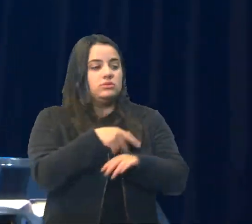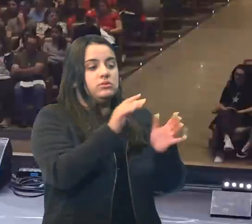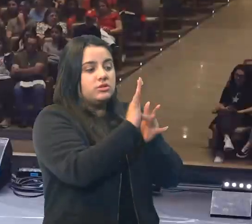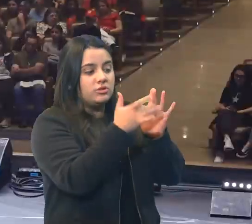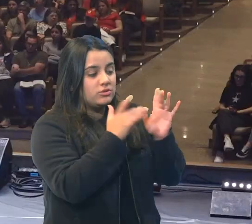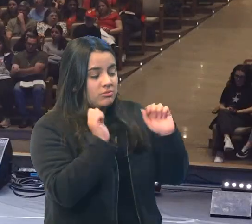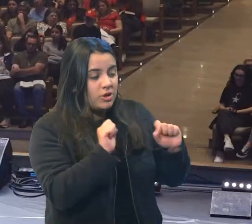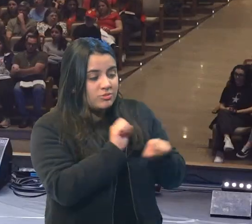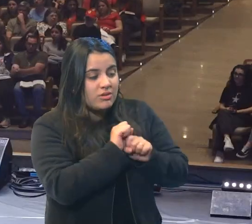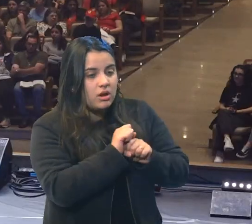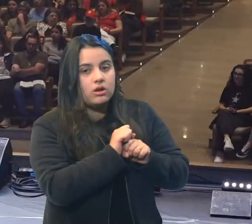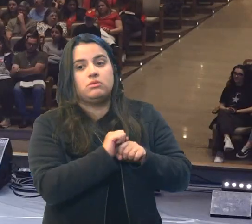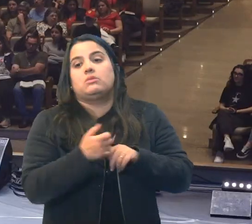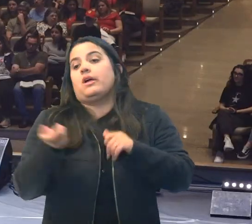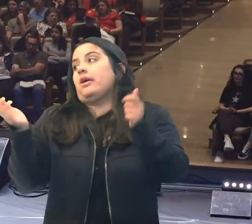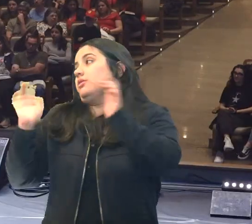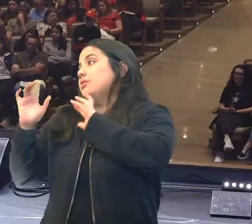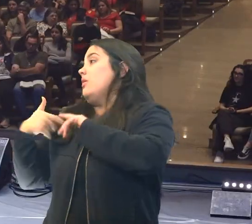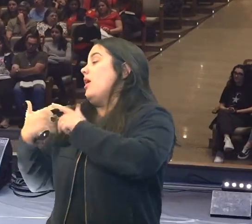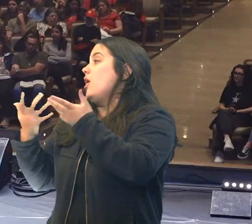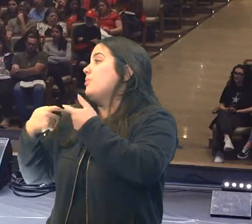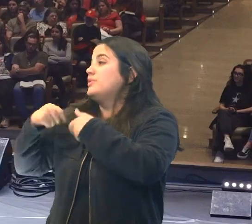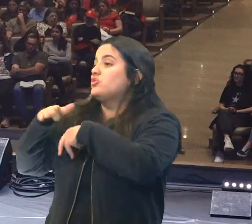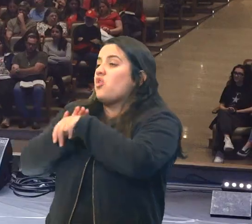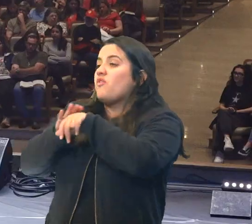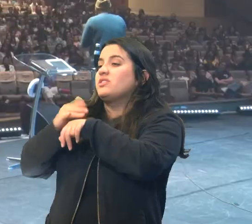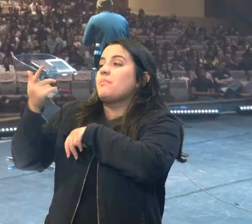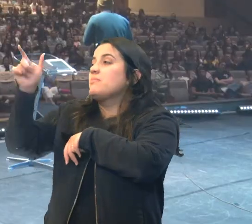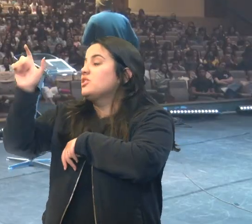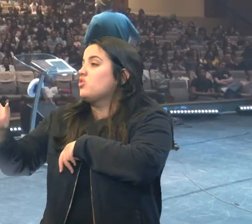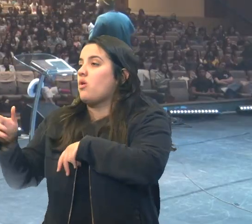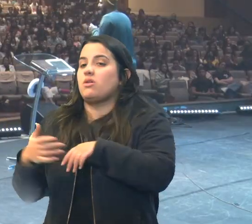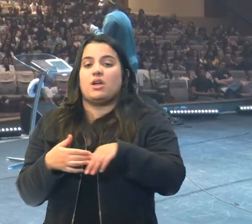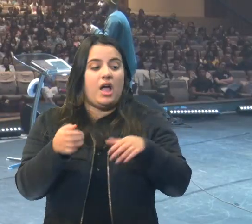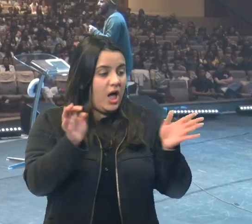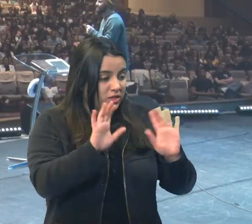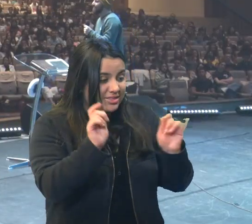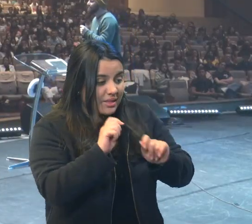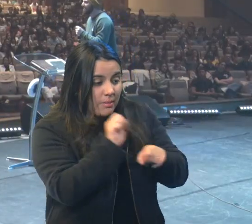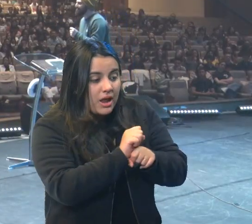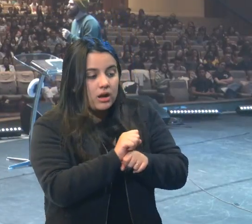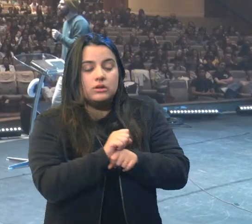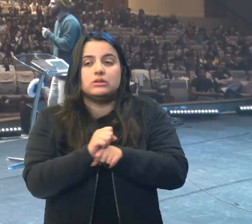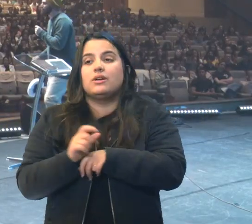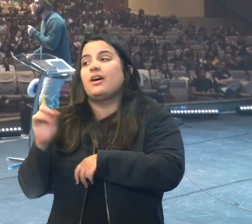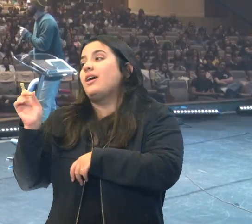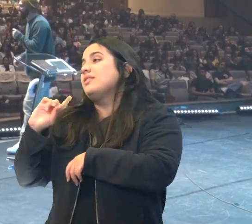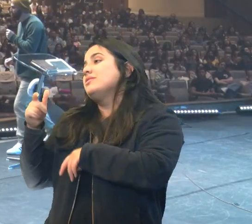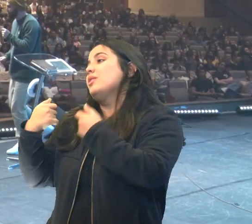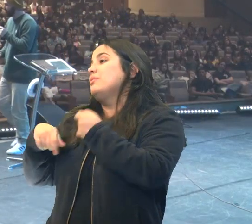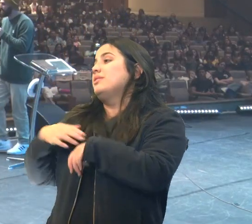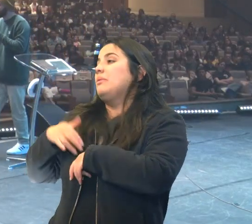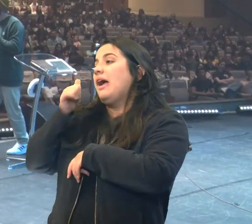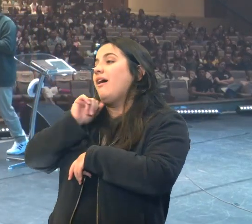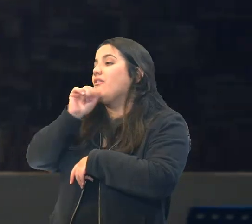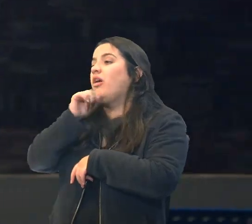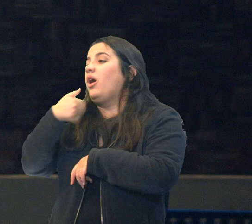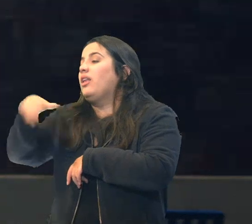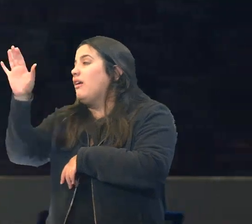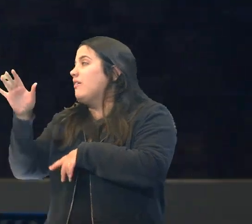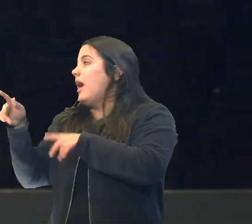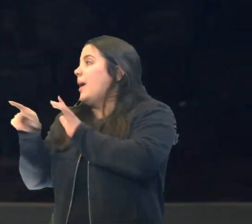parar um pouquinho? Não, agora eu tenho que falar com o cliente. Será que dá agora um pouquinho? Não, agora eu tenho que levar minha avó no jiu-jitsu.